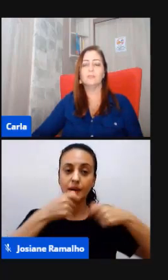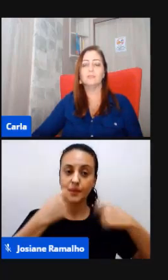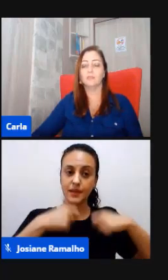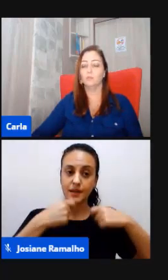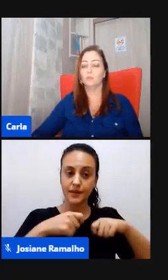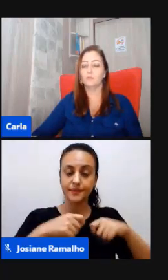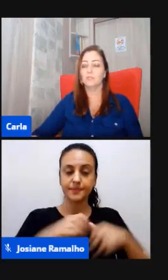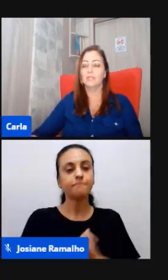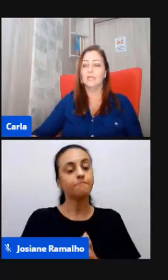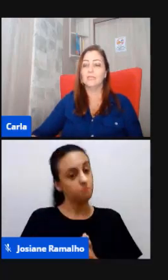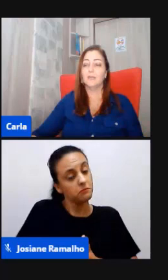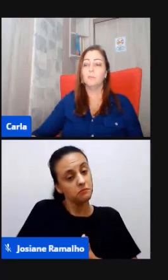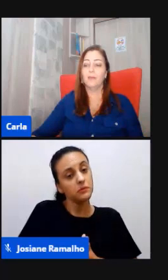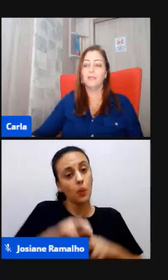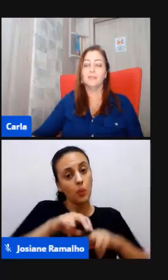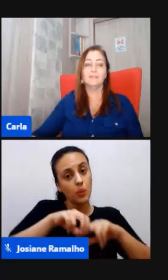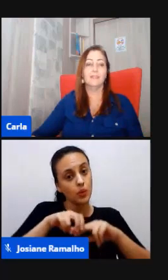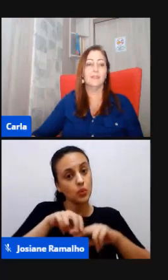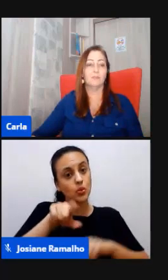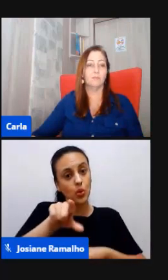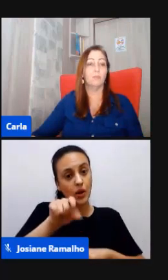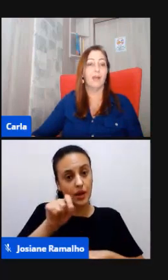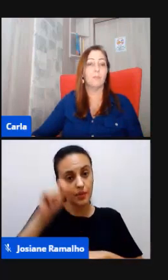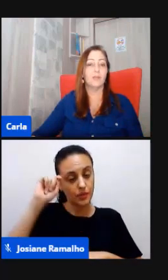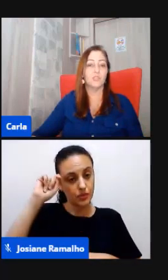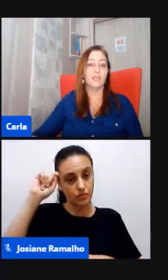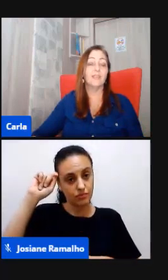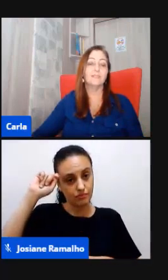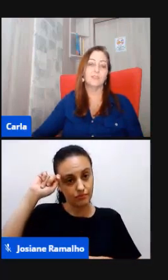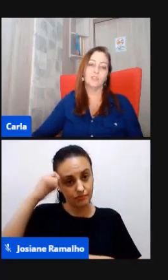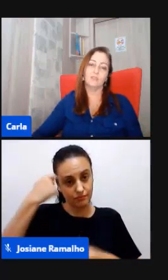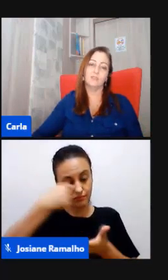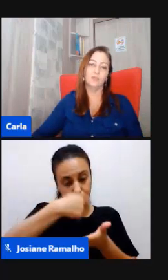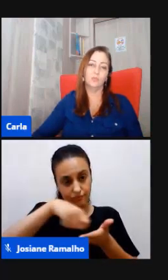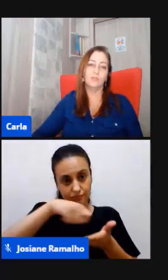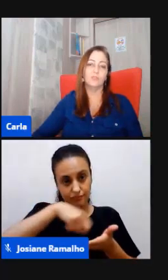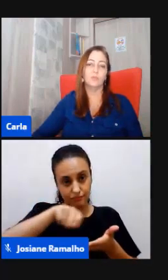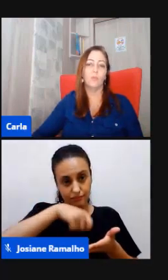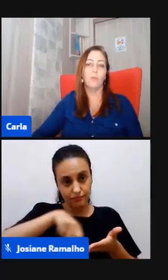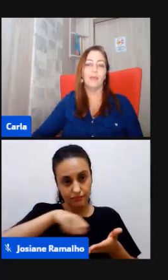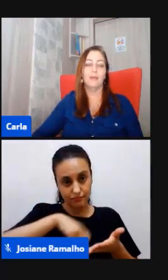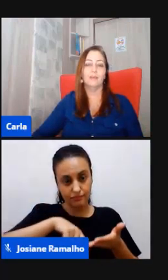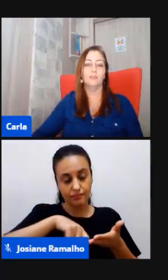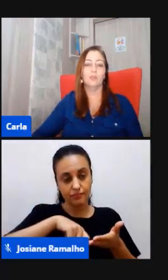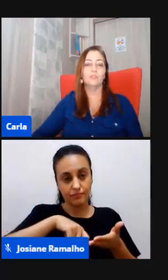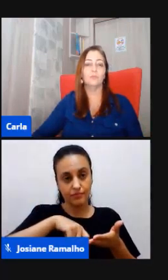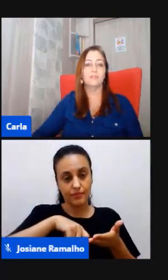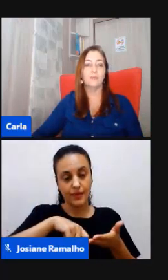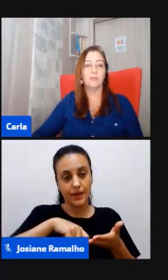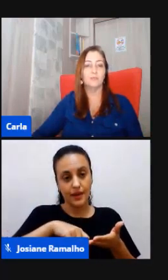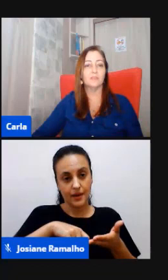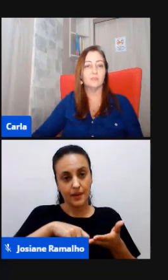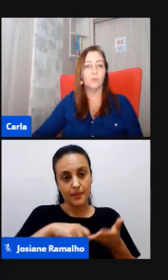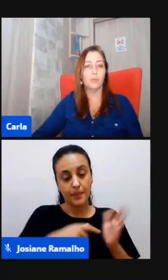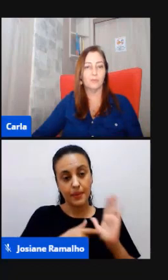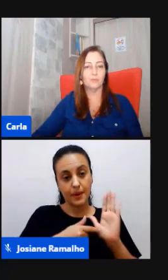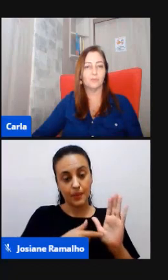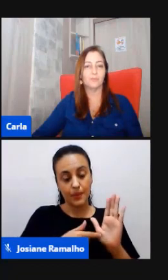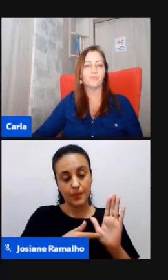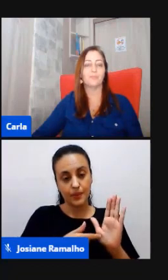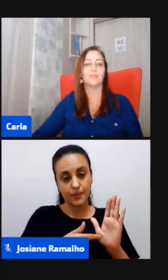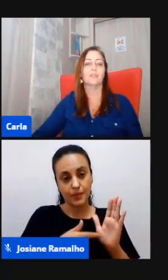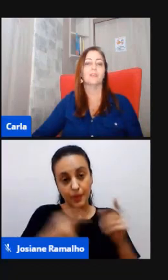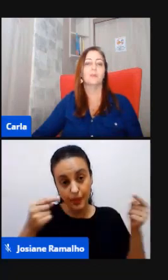nós pensamos também que seria a pertinência de trazer tudo isso para nossos pensamentos nesse